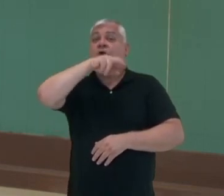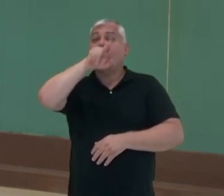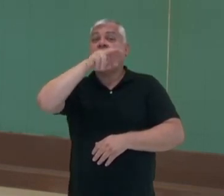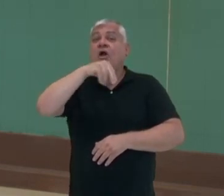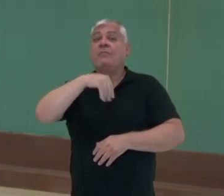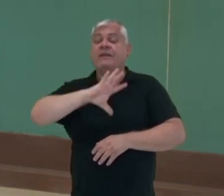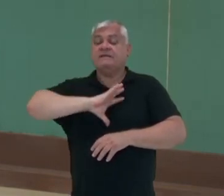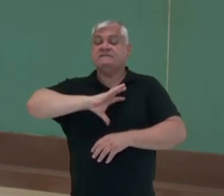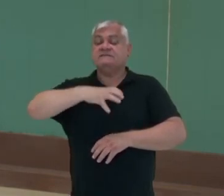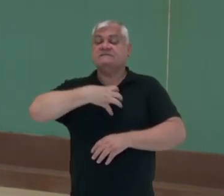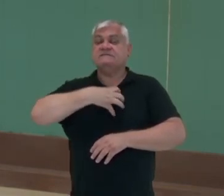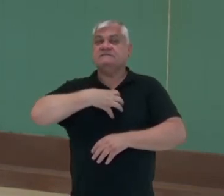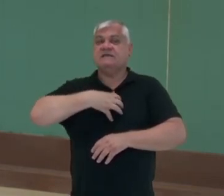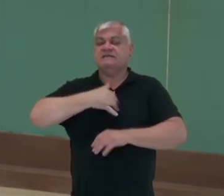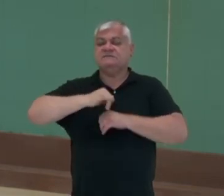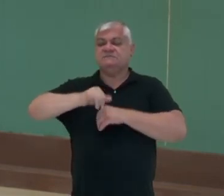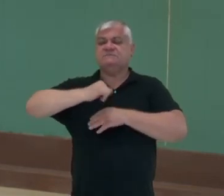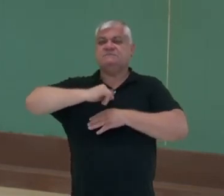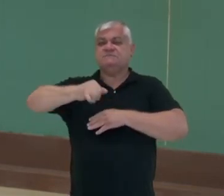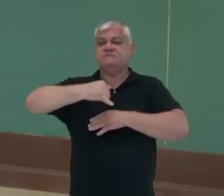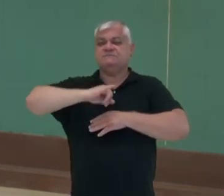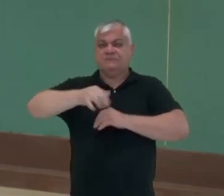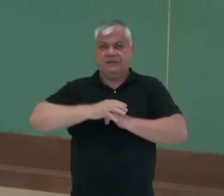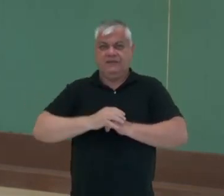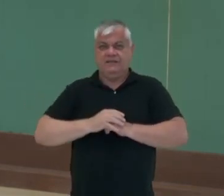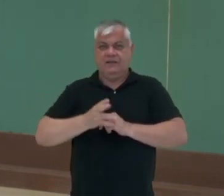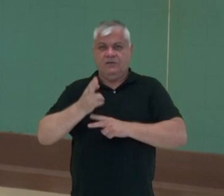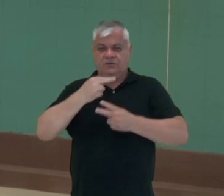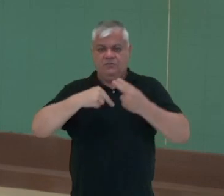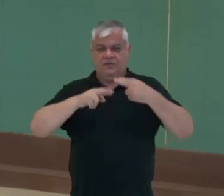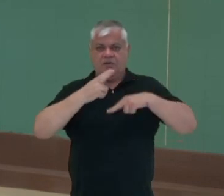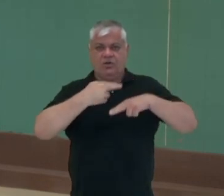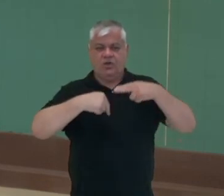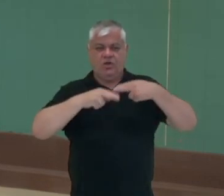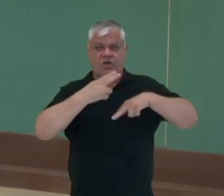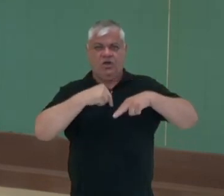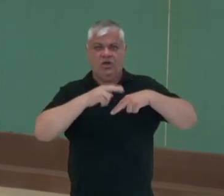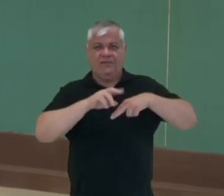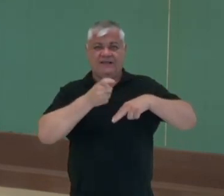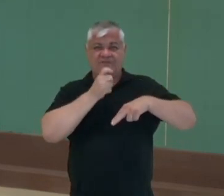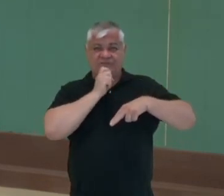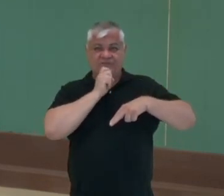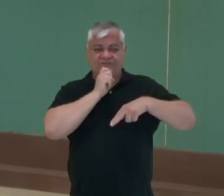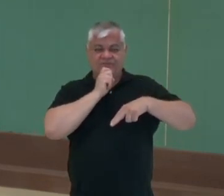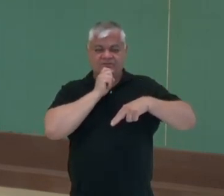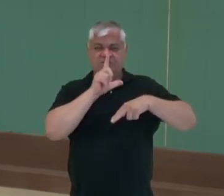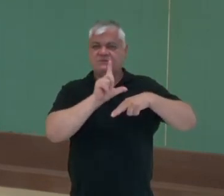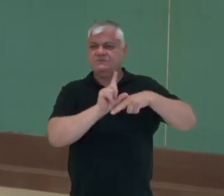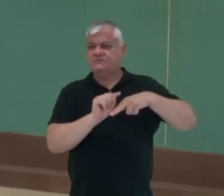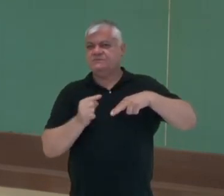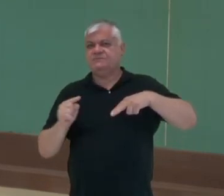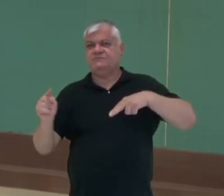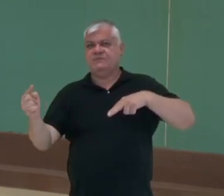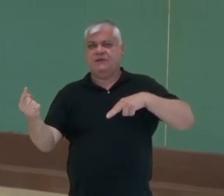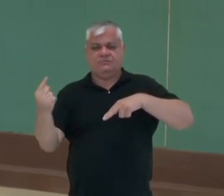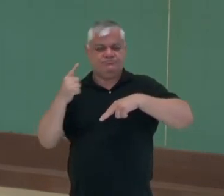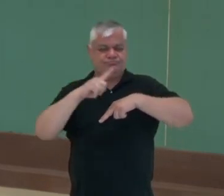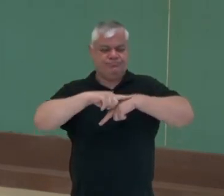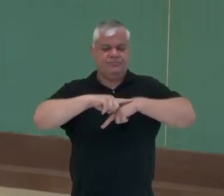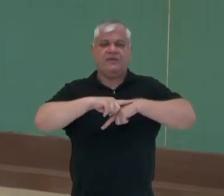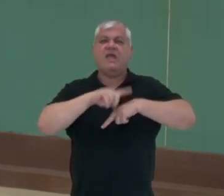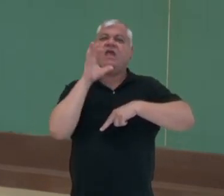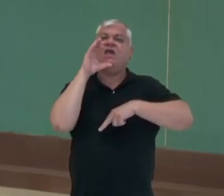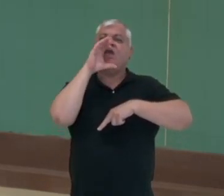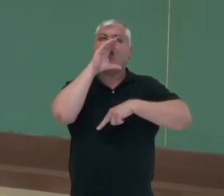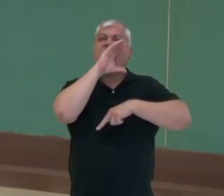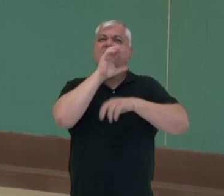energia dela. Bloco de gelo, por quê? Como a cobra é um animal de sangue frio, ele se afastava do frio e ficava no corpo dela que era quente, por isso que eles permaneciam